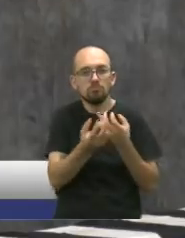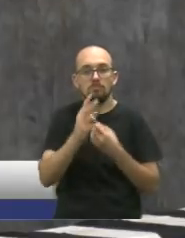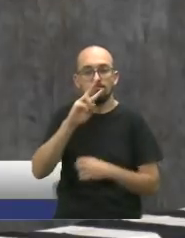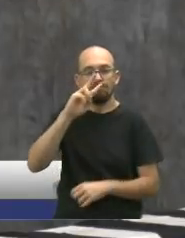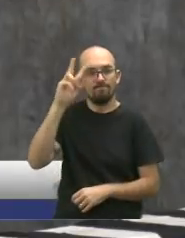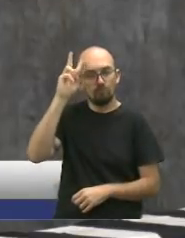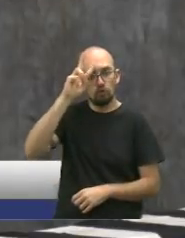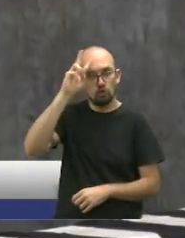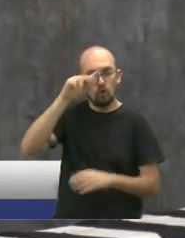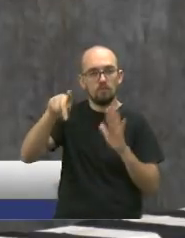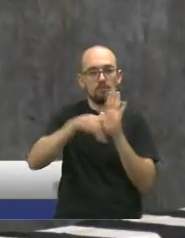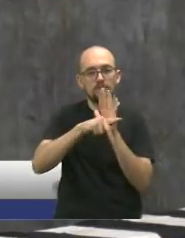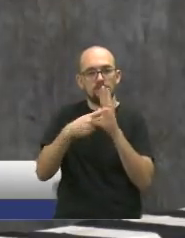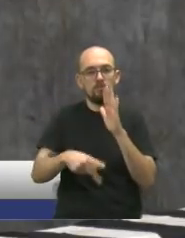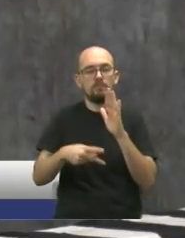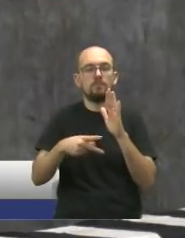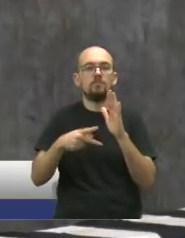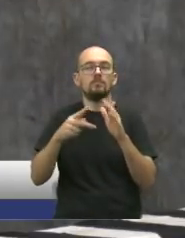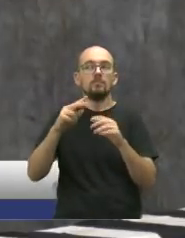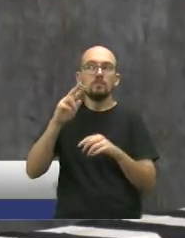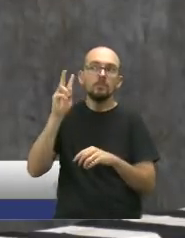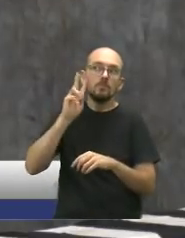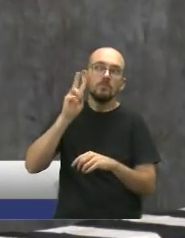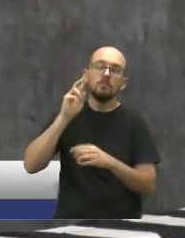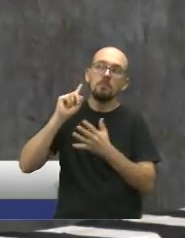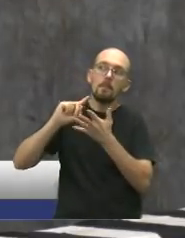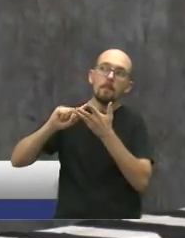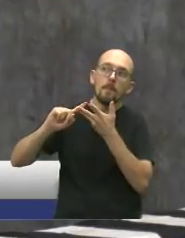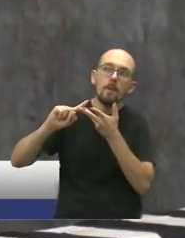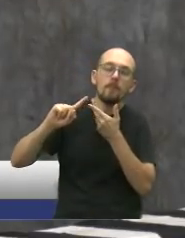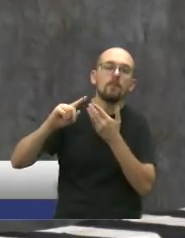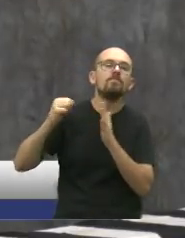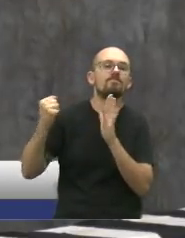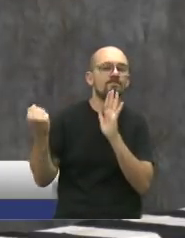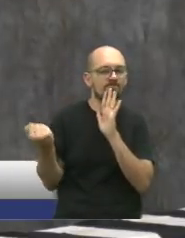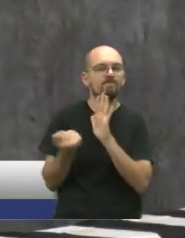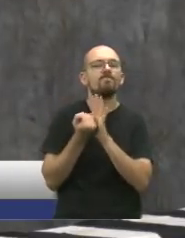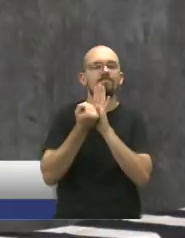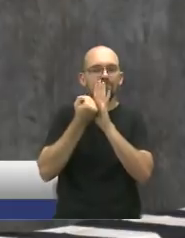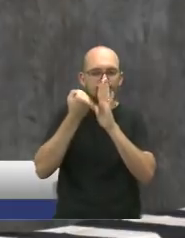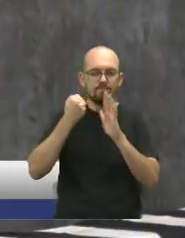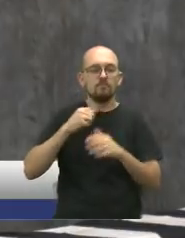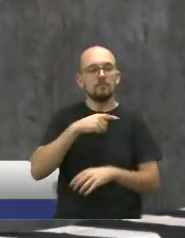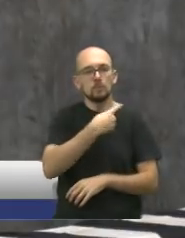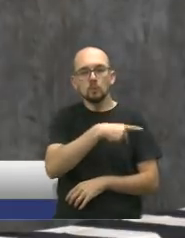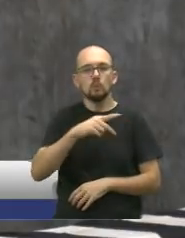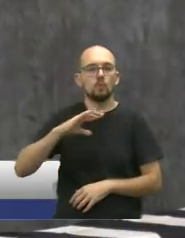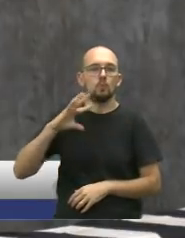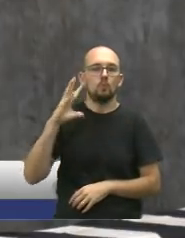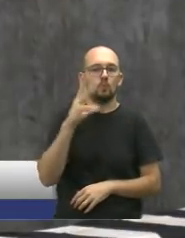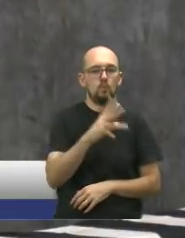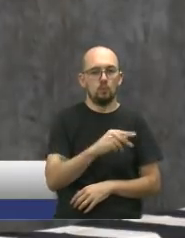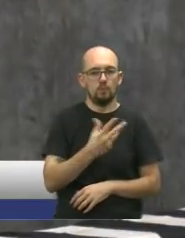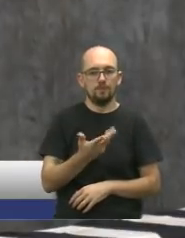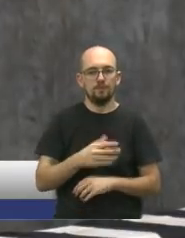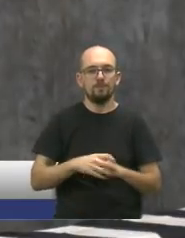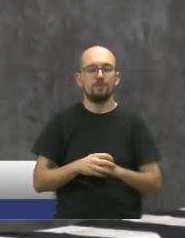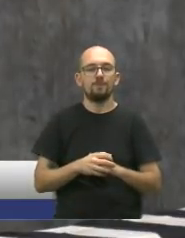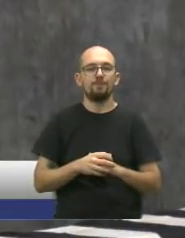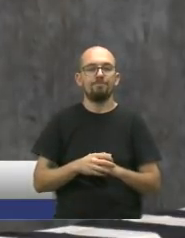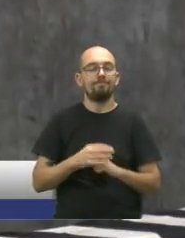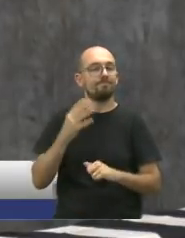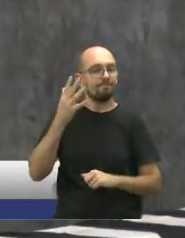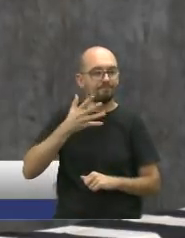história local e resgatar a memória de um evento tão significativo para todo o Estado. Além da palestra,